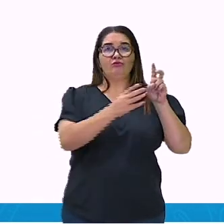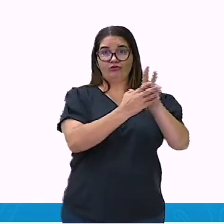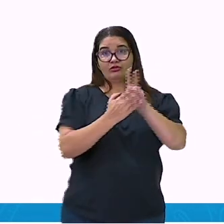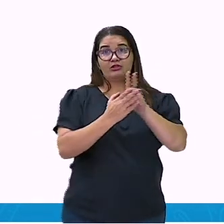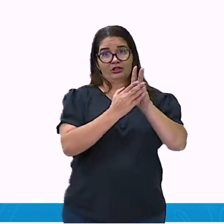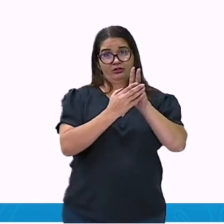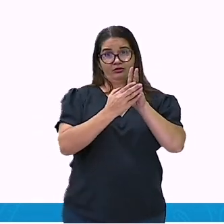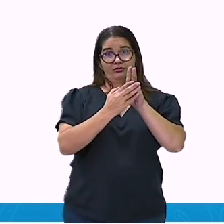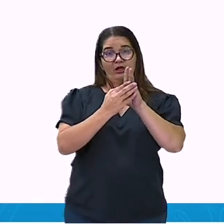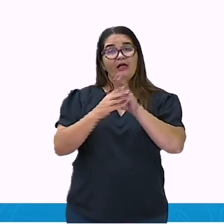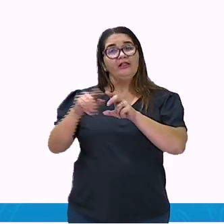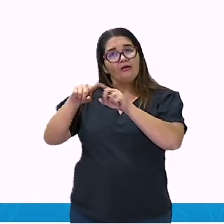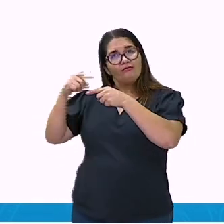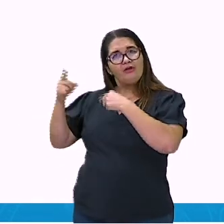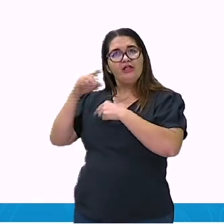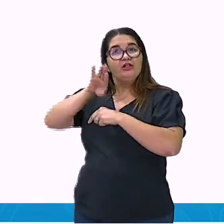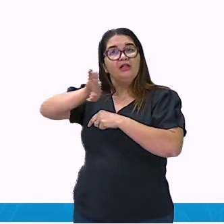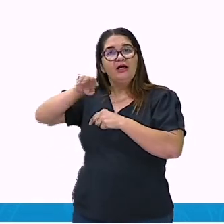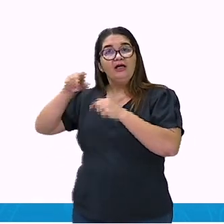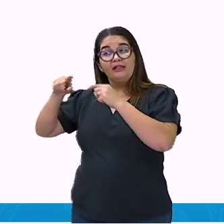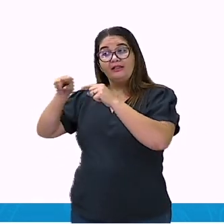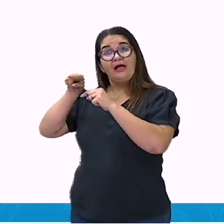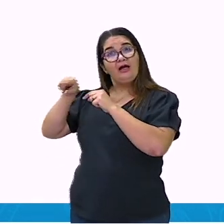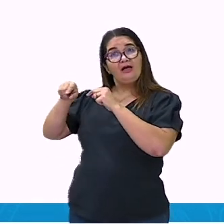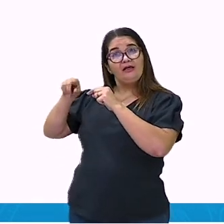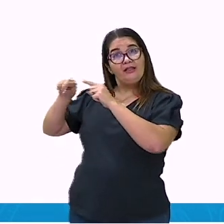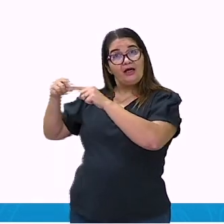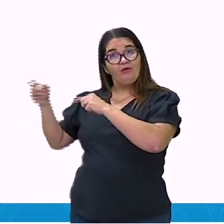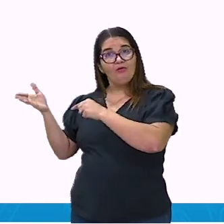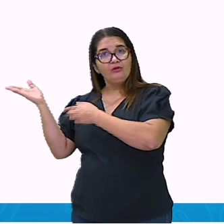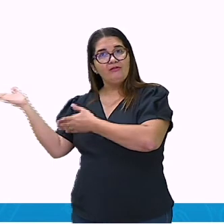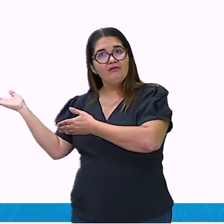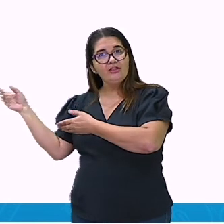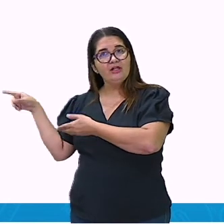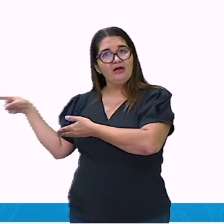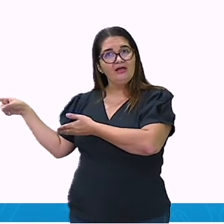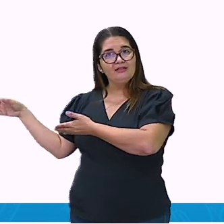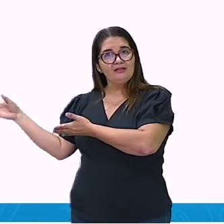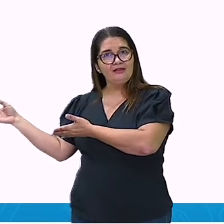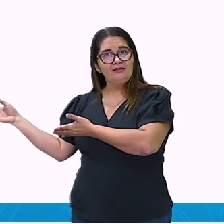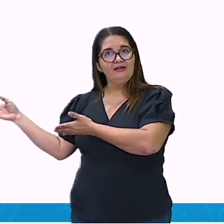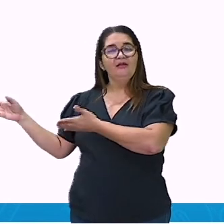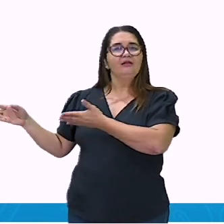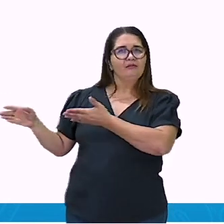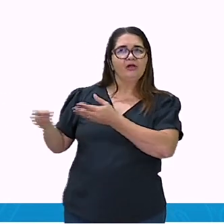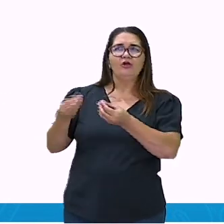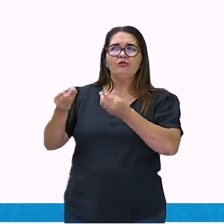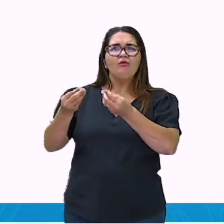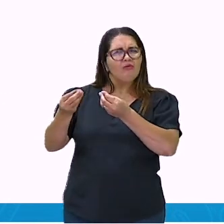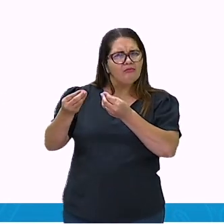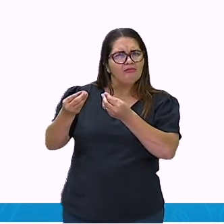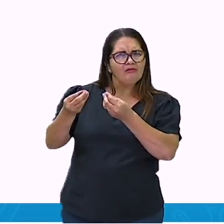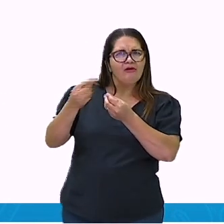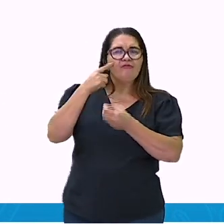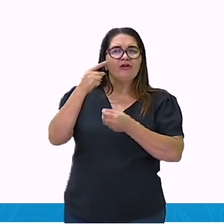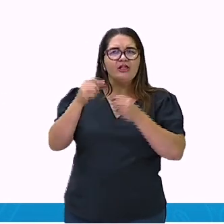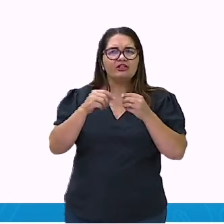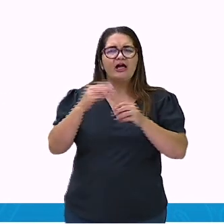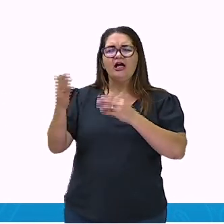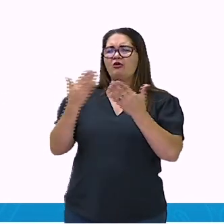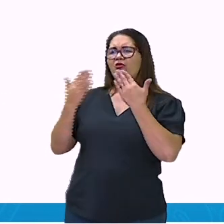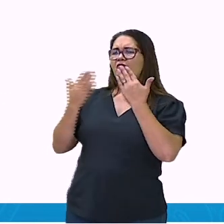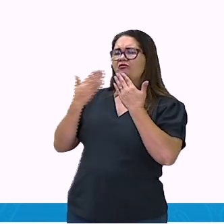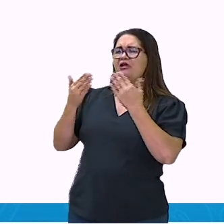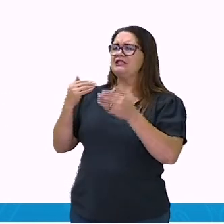nessa outra charge, o português. Será que vai dar para ganhar dinheiro com isso? Claro, o Brasil